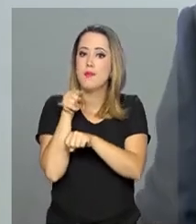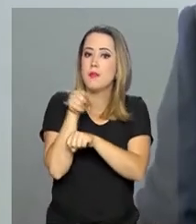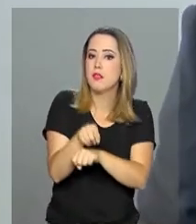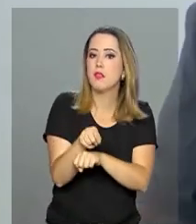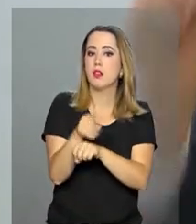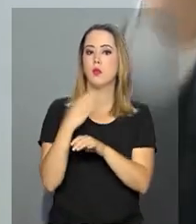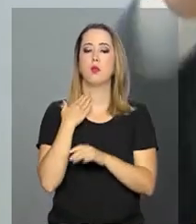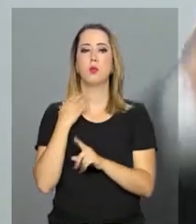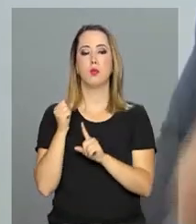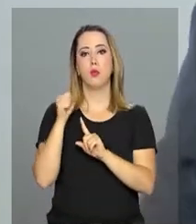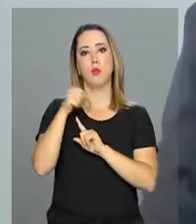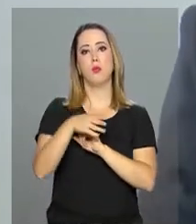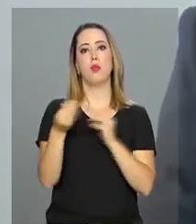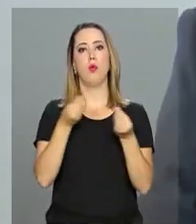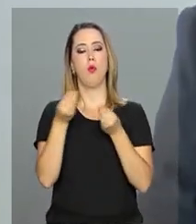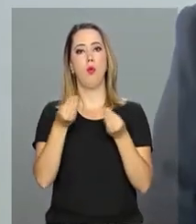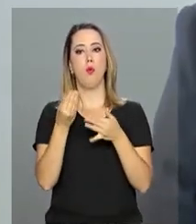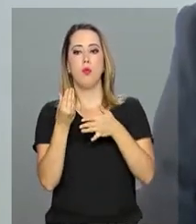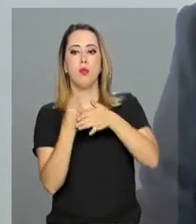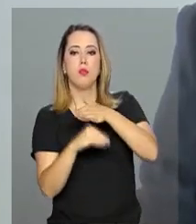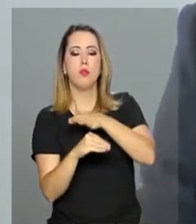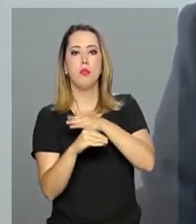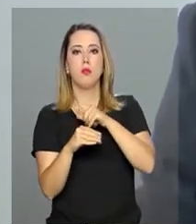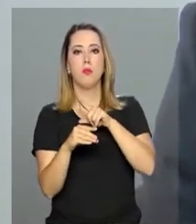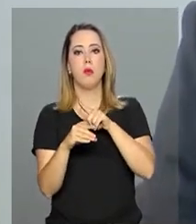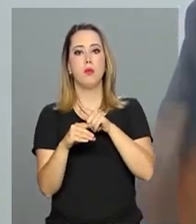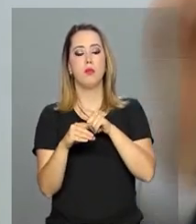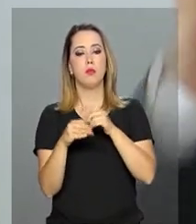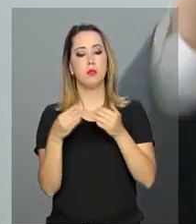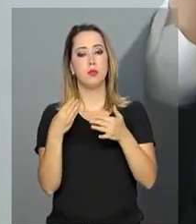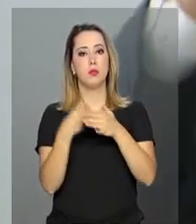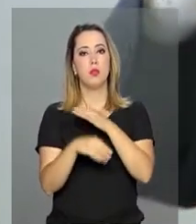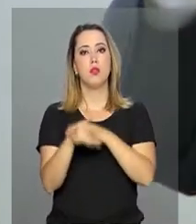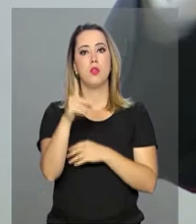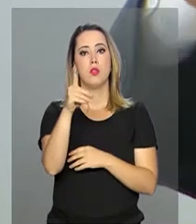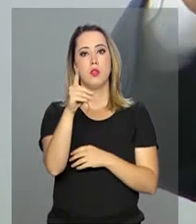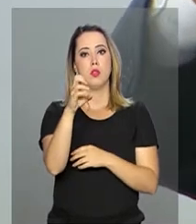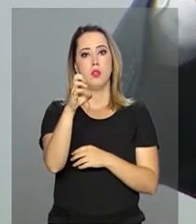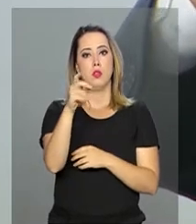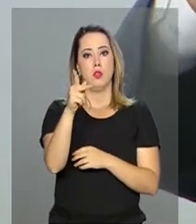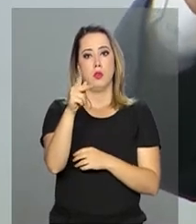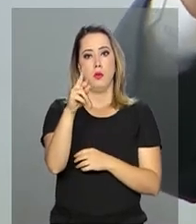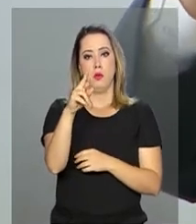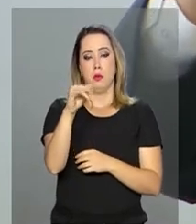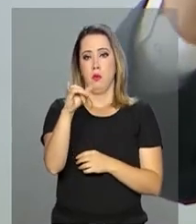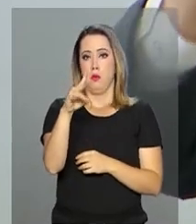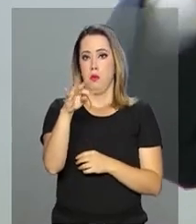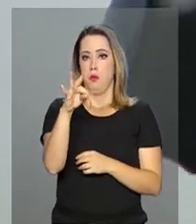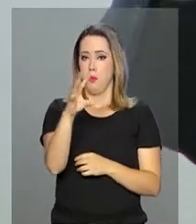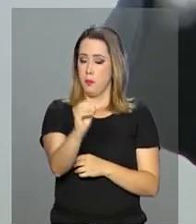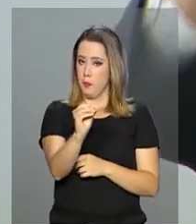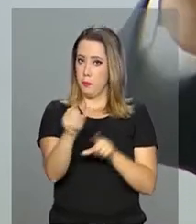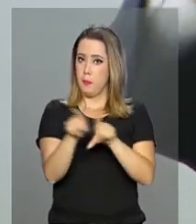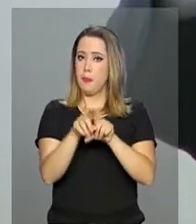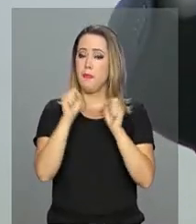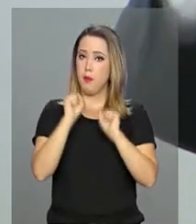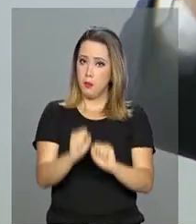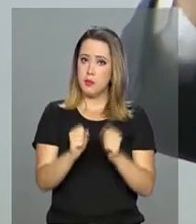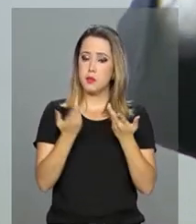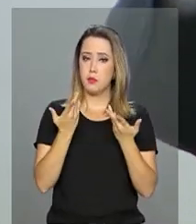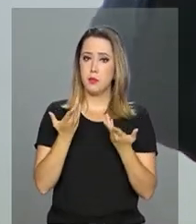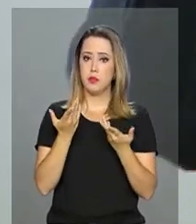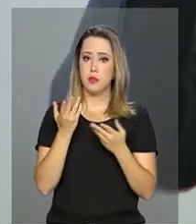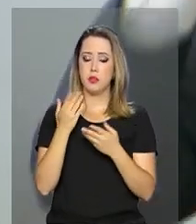central o depósito compulsório o depósito que estava lá parado dos bancos e que poderia que